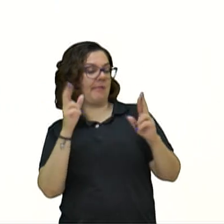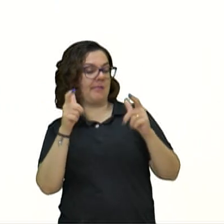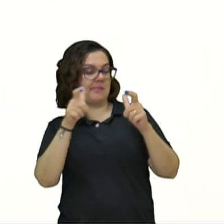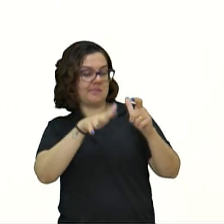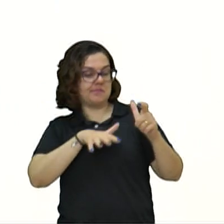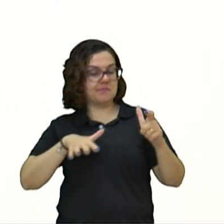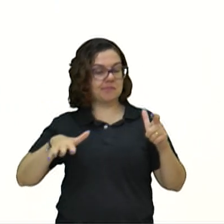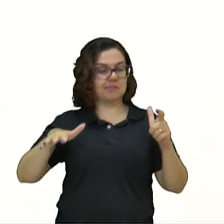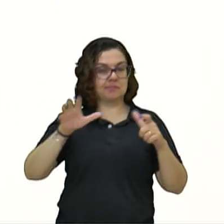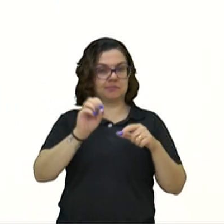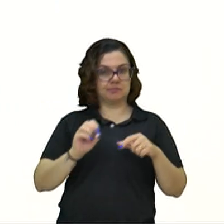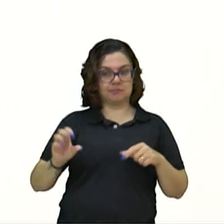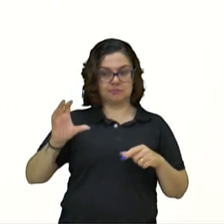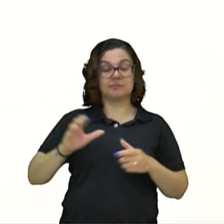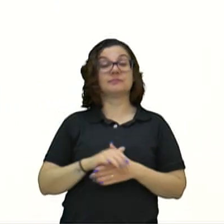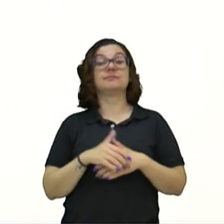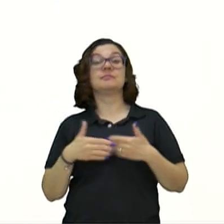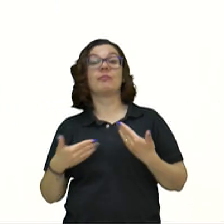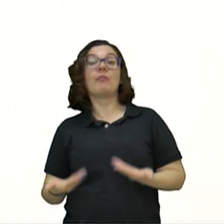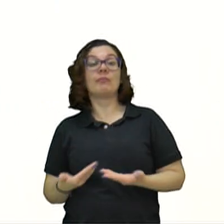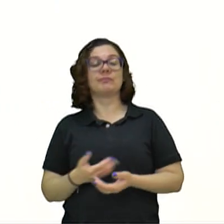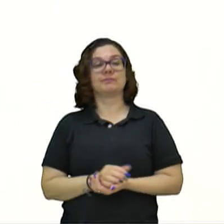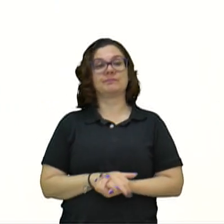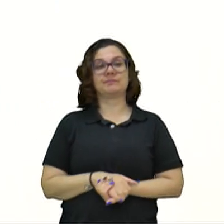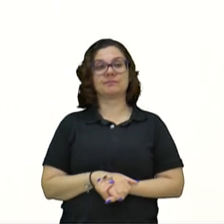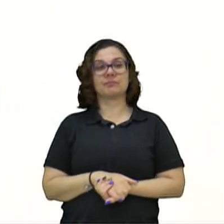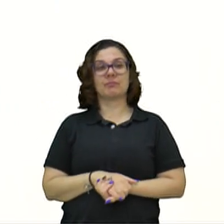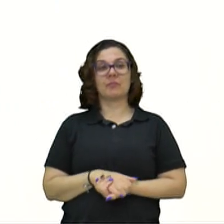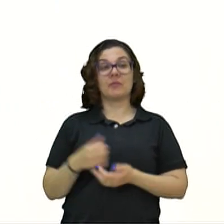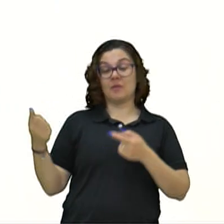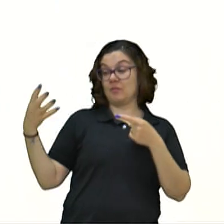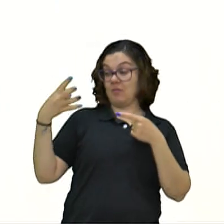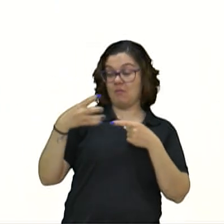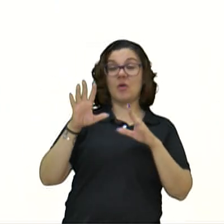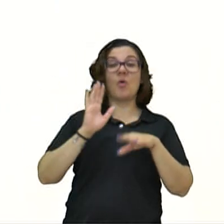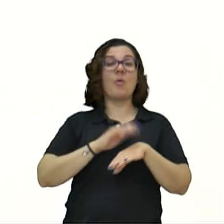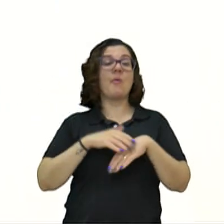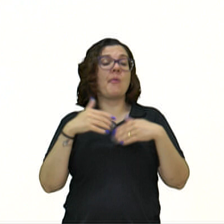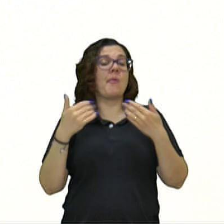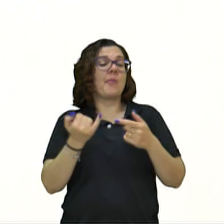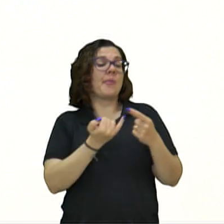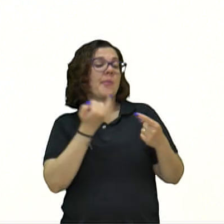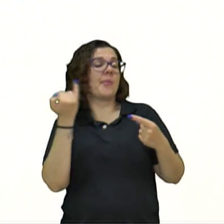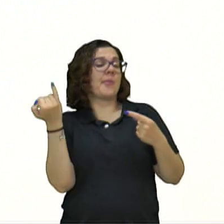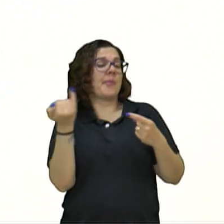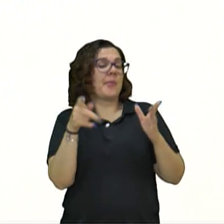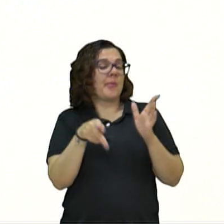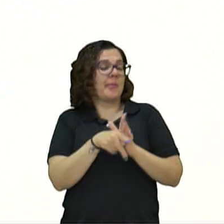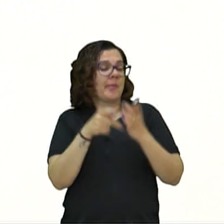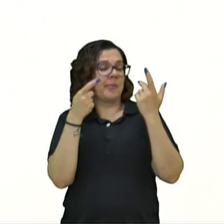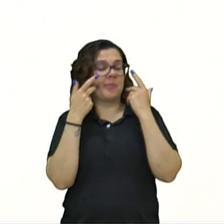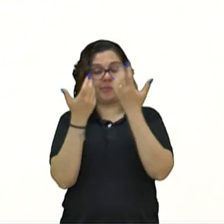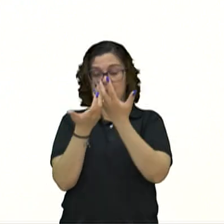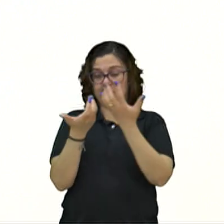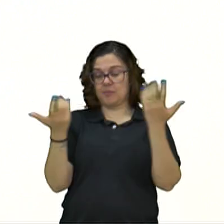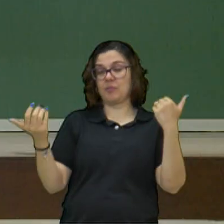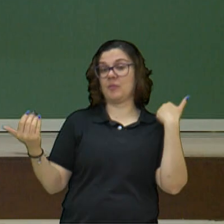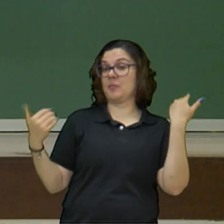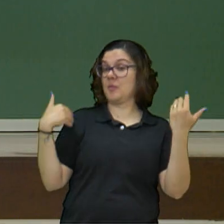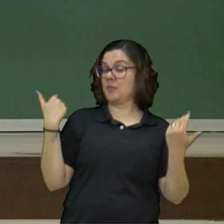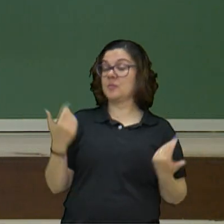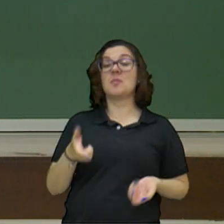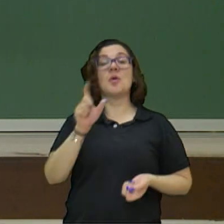desse turismo com os recursos naturais da número 4 qual a importância dos recursos naturais para o turismo